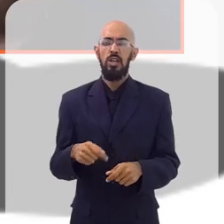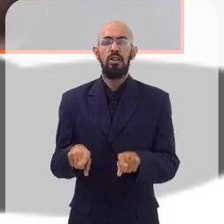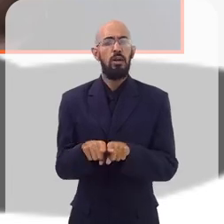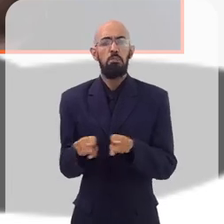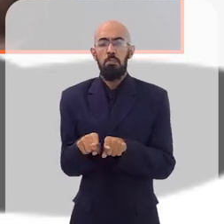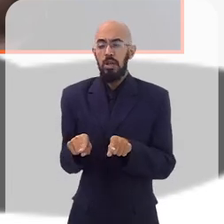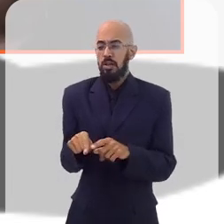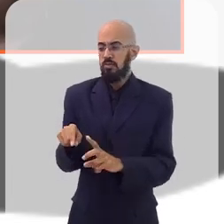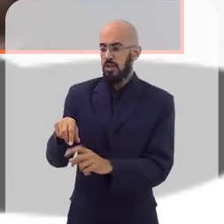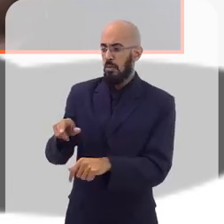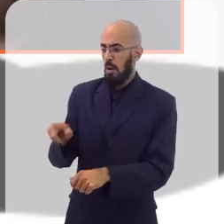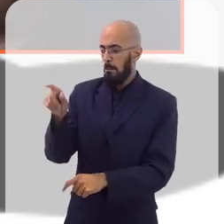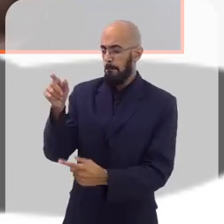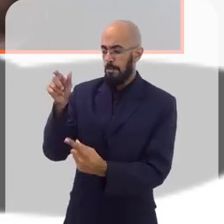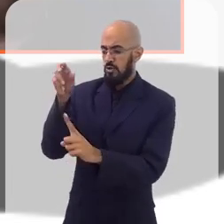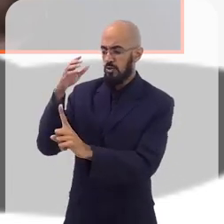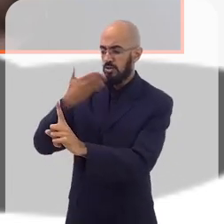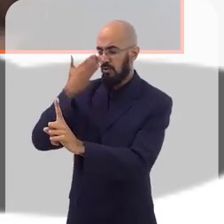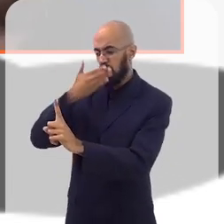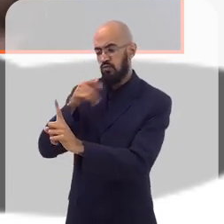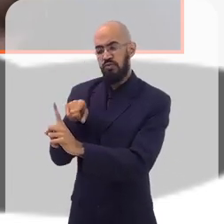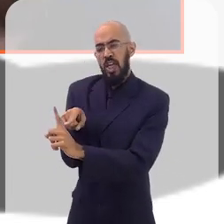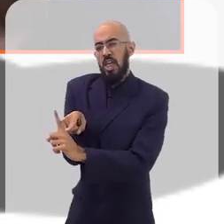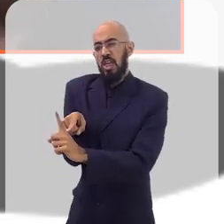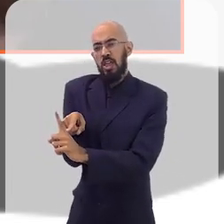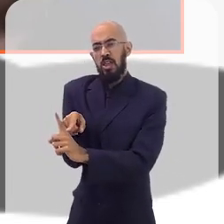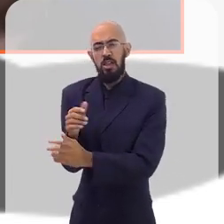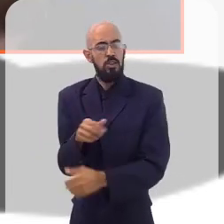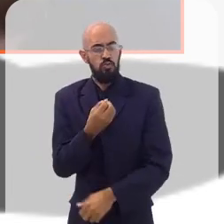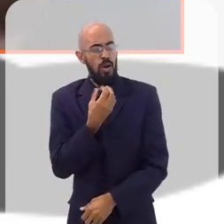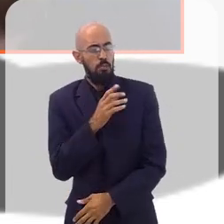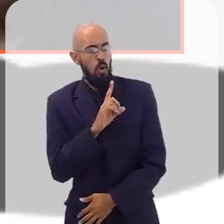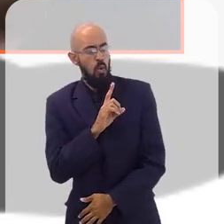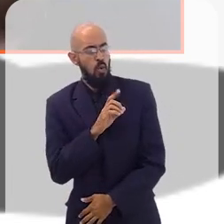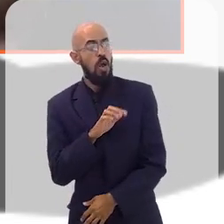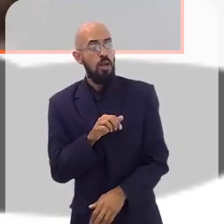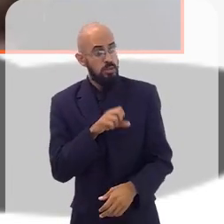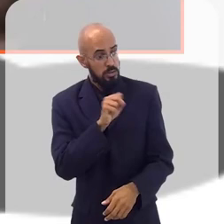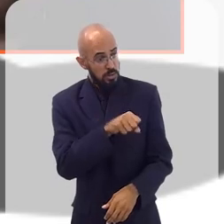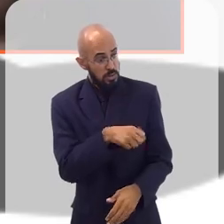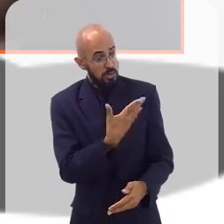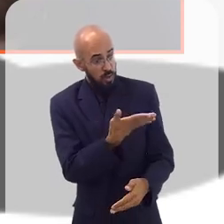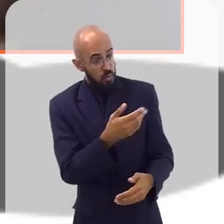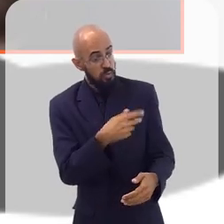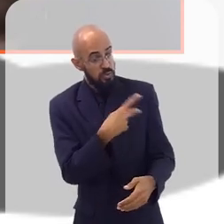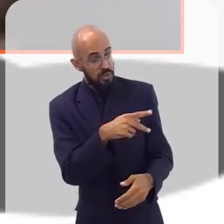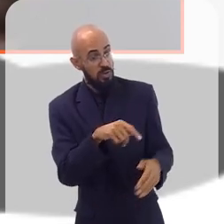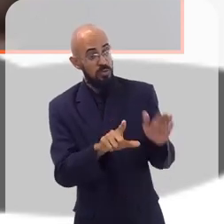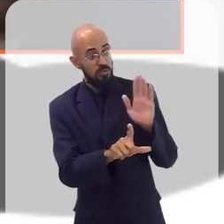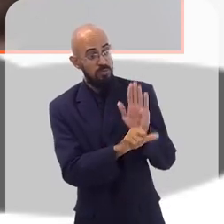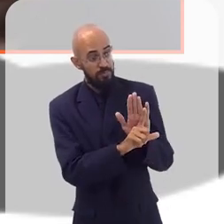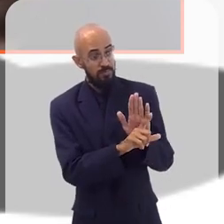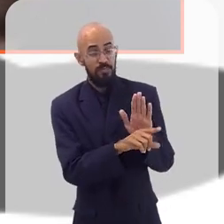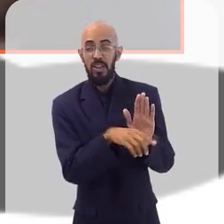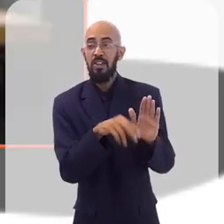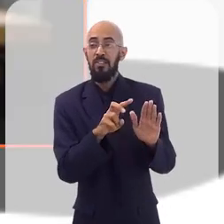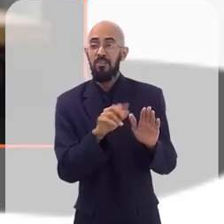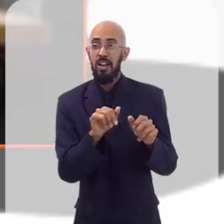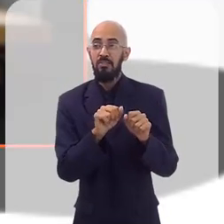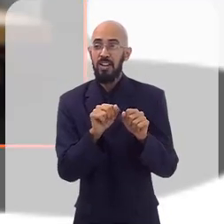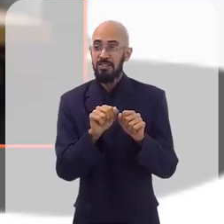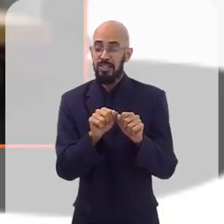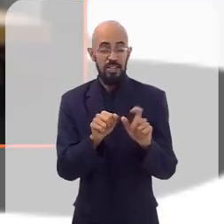a livre analfabeta E é verdade se torna uma pessoa invisível né Isso é bom para ninguém